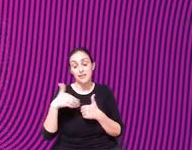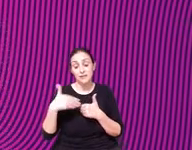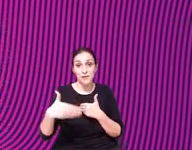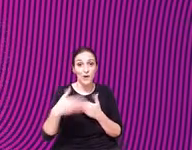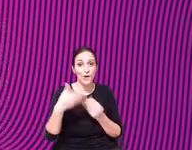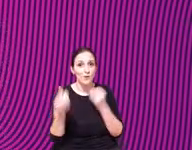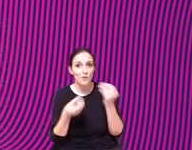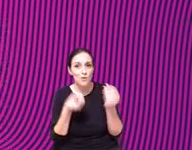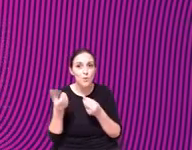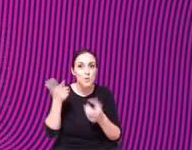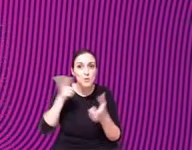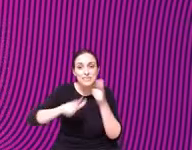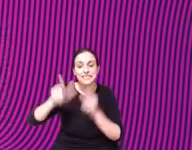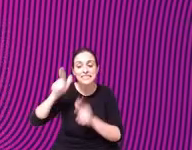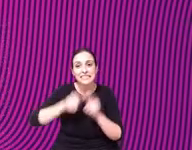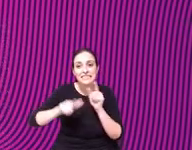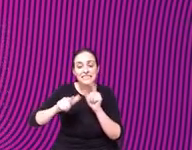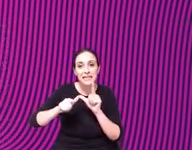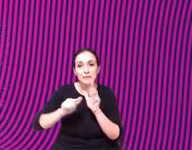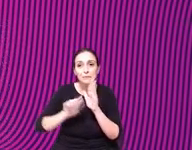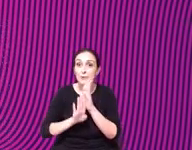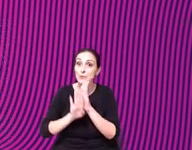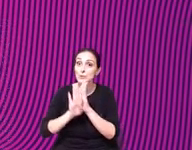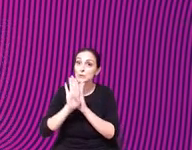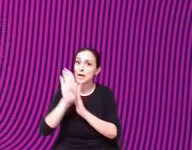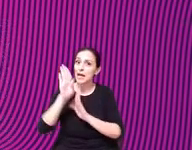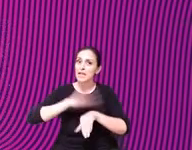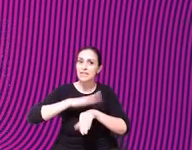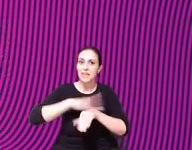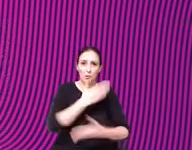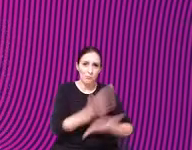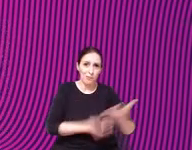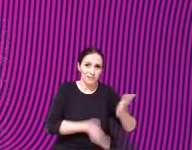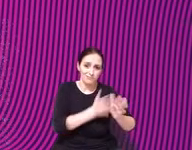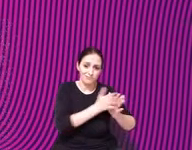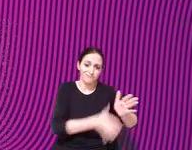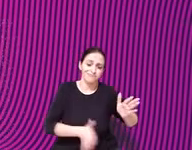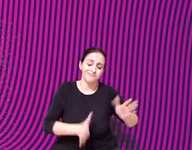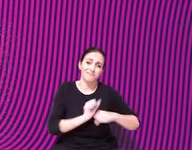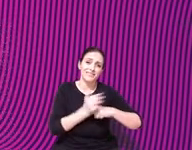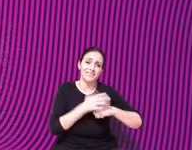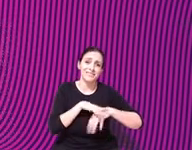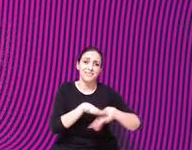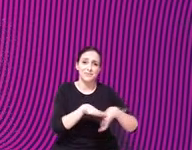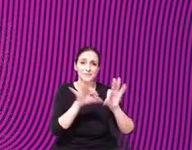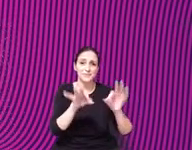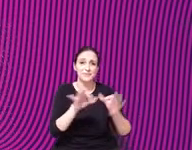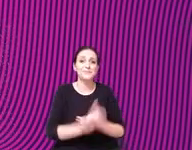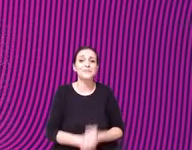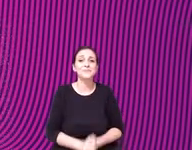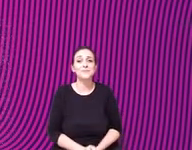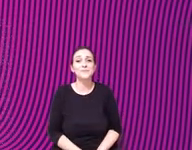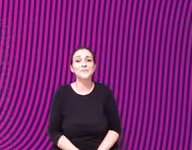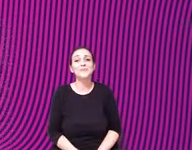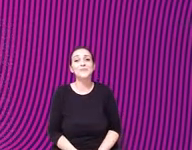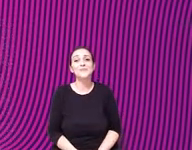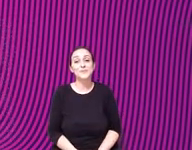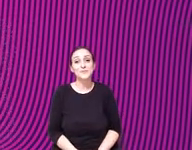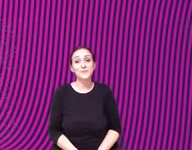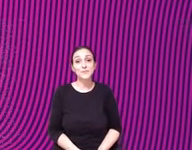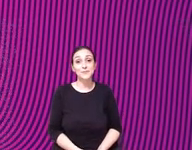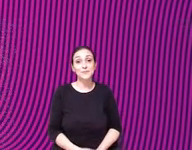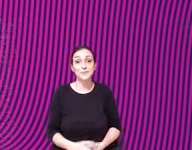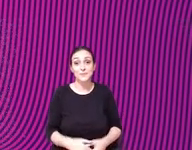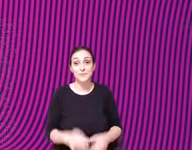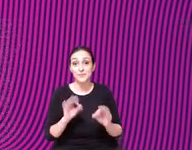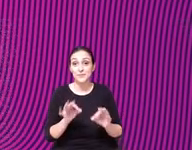vamos recuperar esse tempo perdido, né, gente? Acho que é um grande desafio. Eu